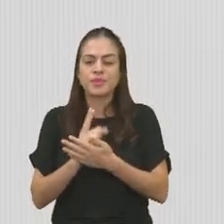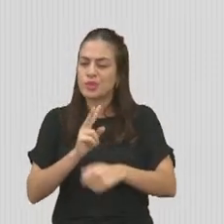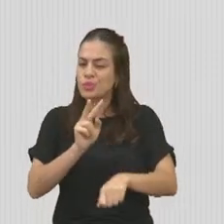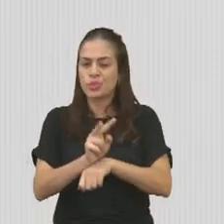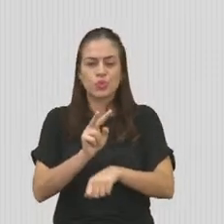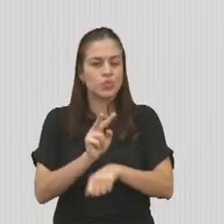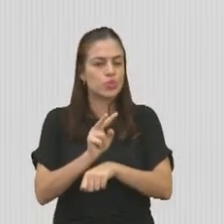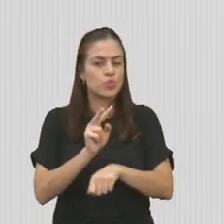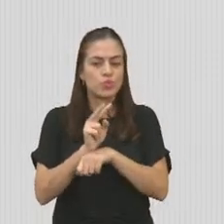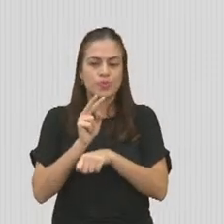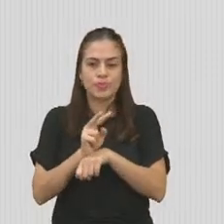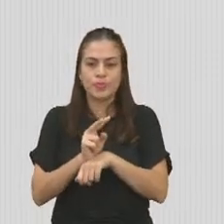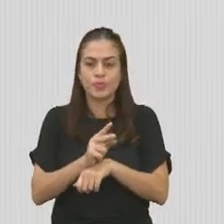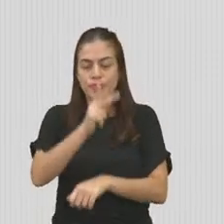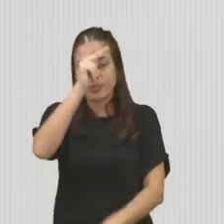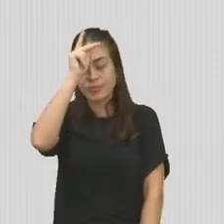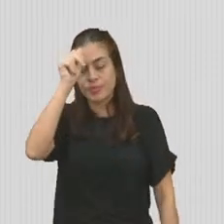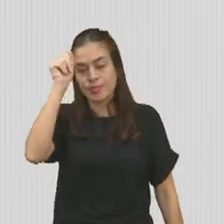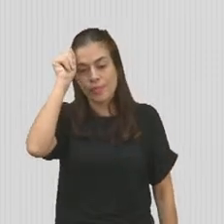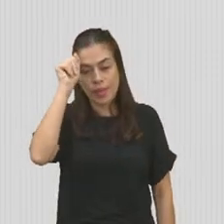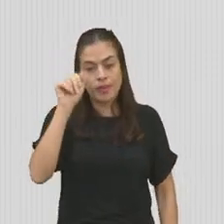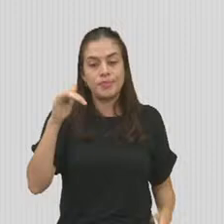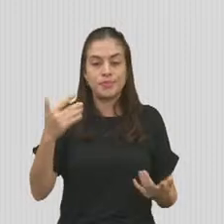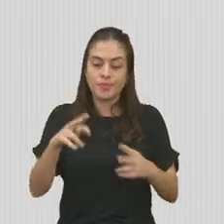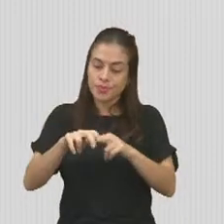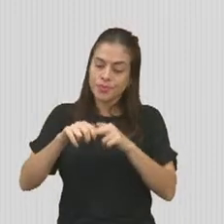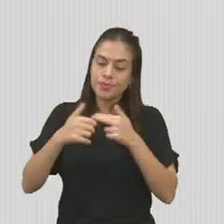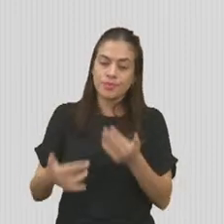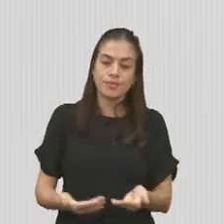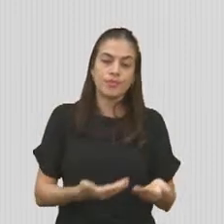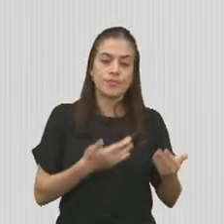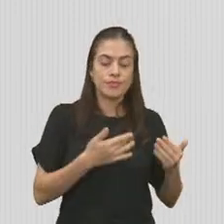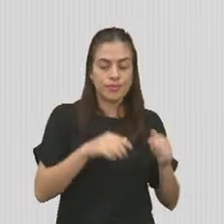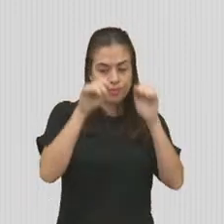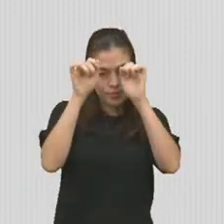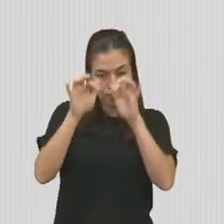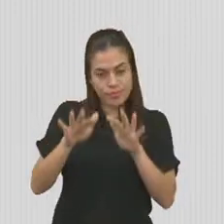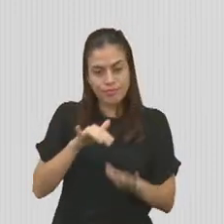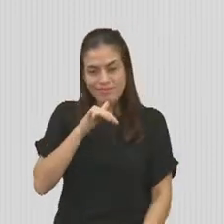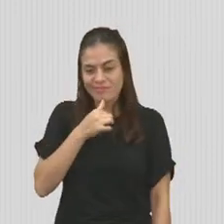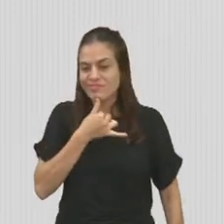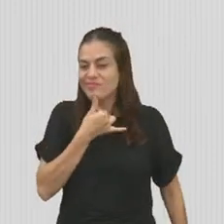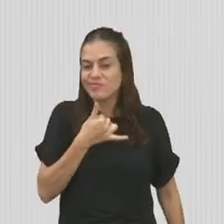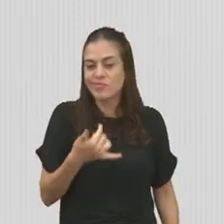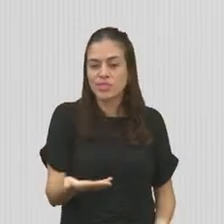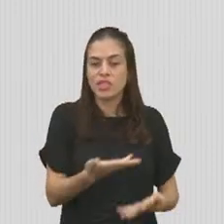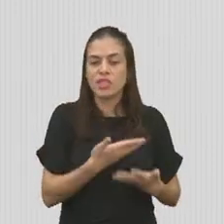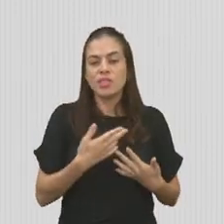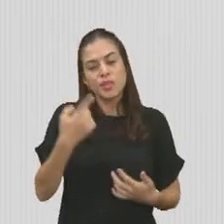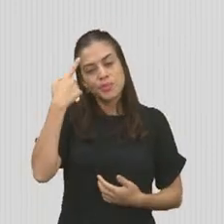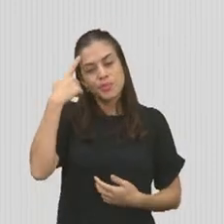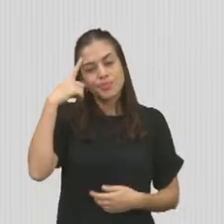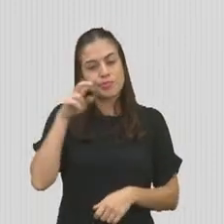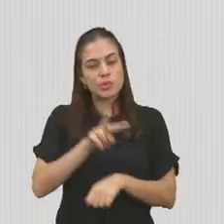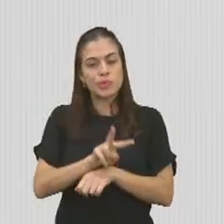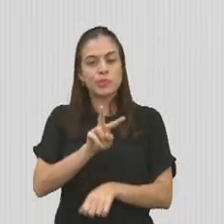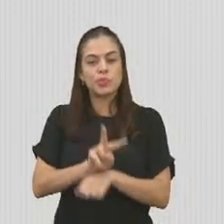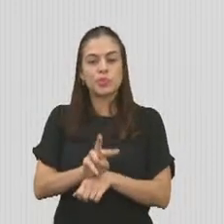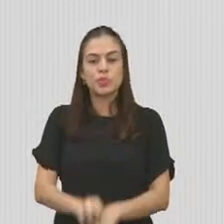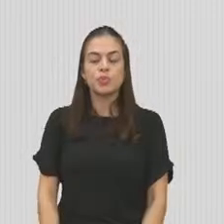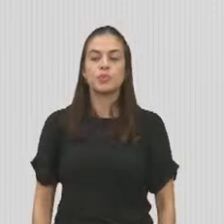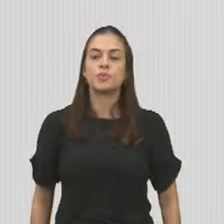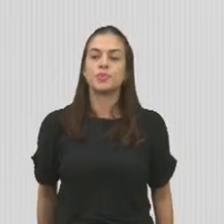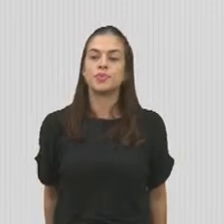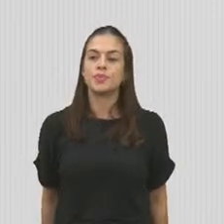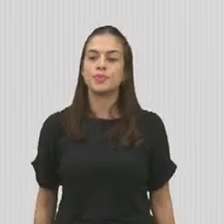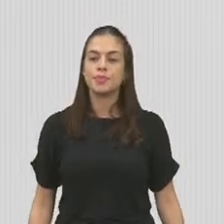cuidada por essa gestão e que, por isso, hoje, amarga aí esses dados infelizes quando a gente fala de zeladoria. Pode passar, por favor, o